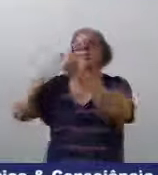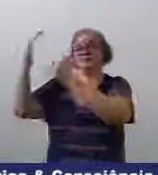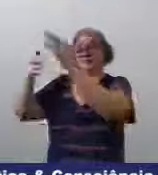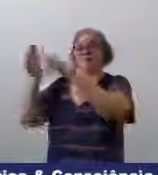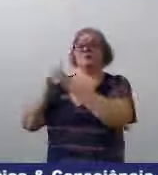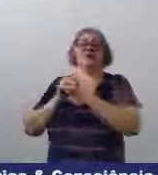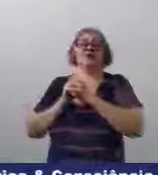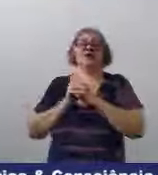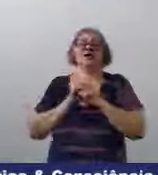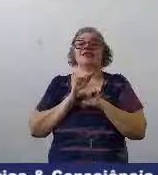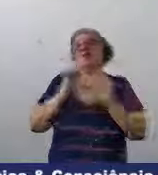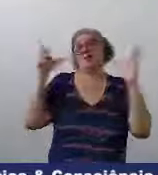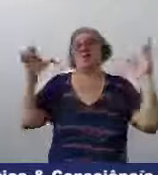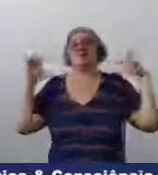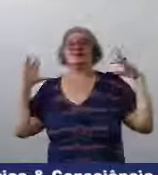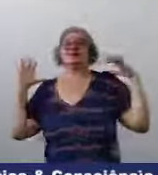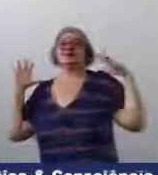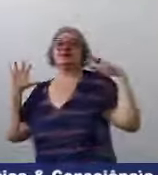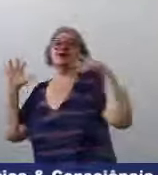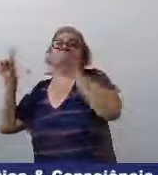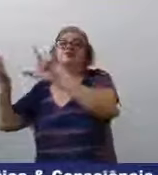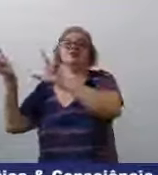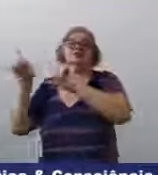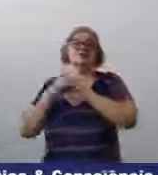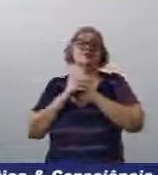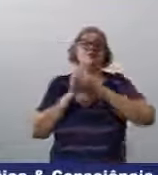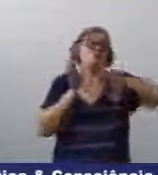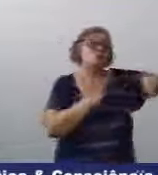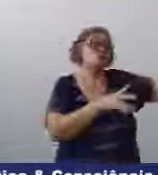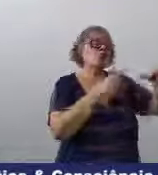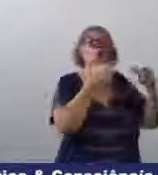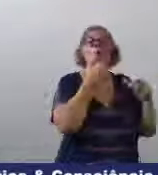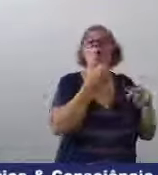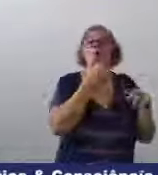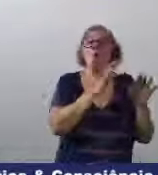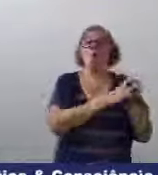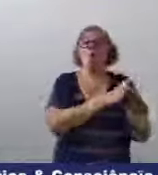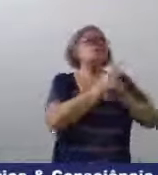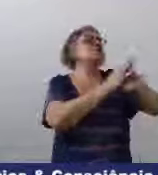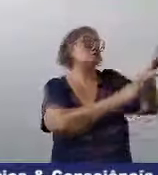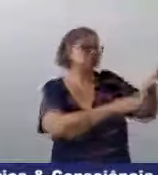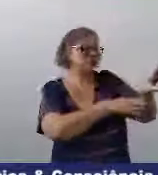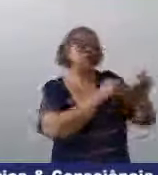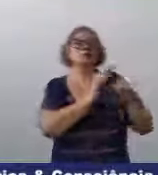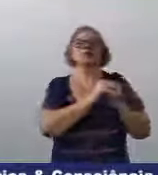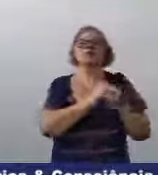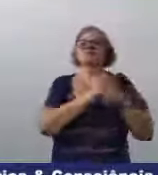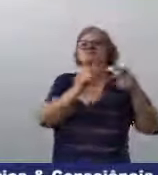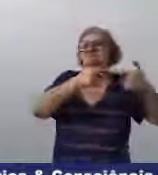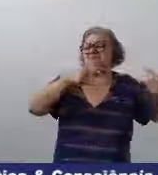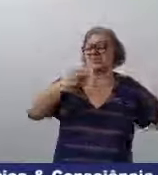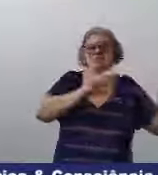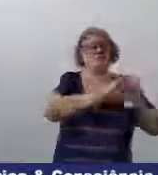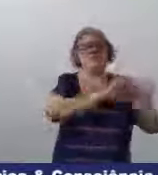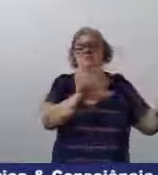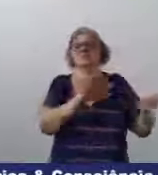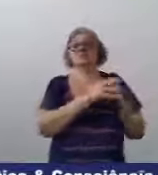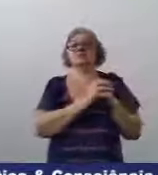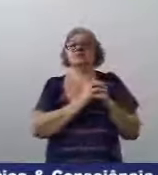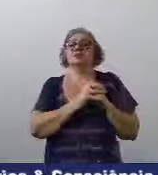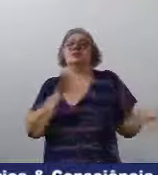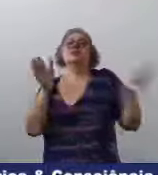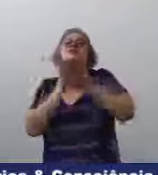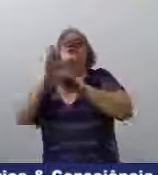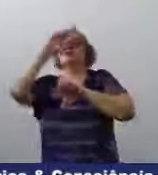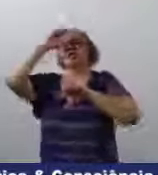Até porque nós já vimos que o tempo muda com a velocidade, com a aproximação de grandes massas. Se alguém sair daqui num foguete em